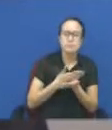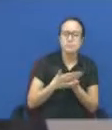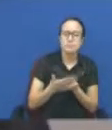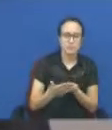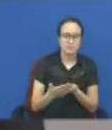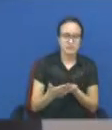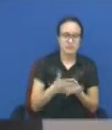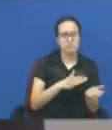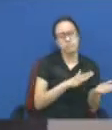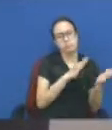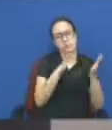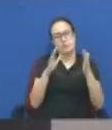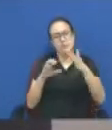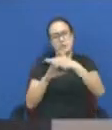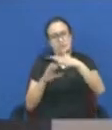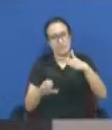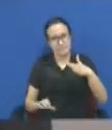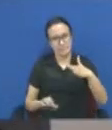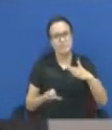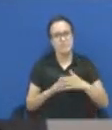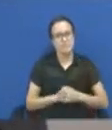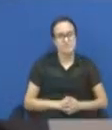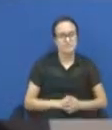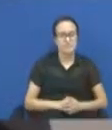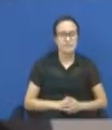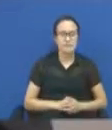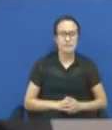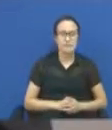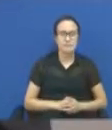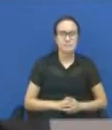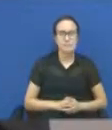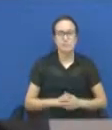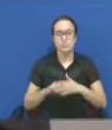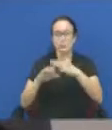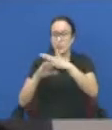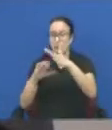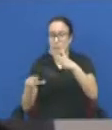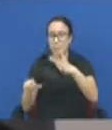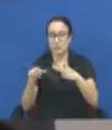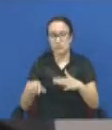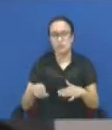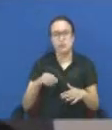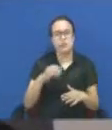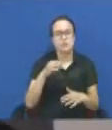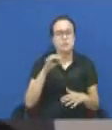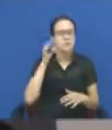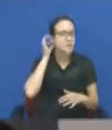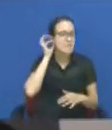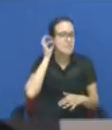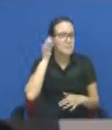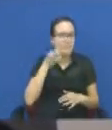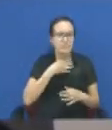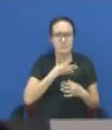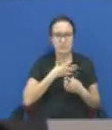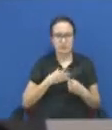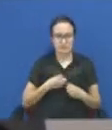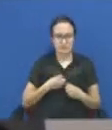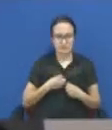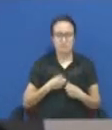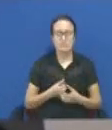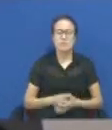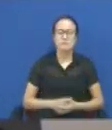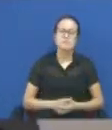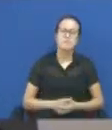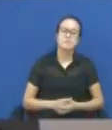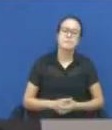final da confecção da peça de semijoias no nosso município. Para perceber se